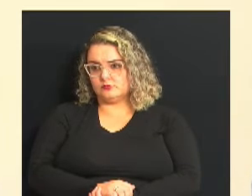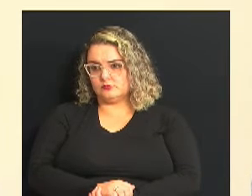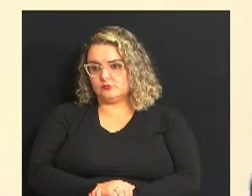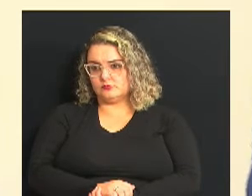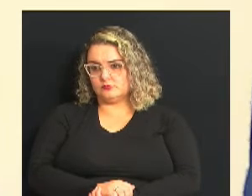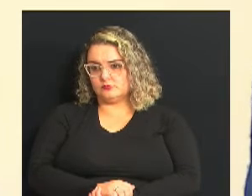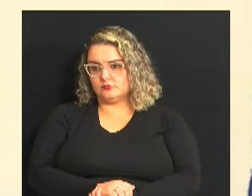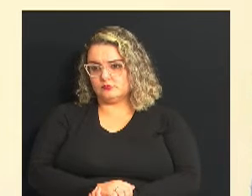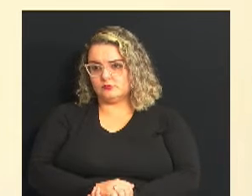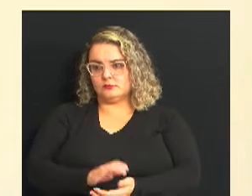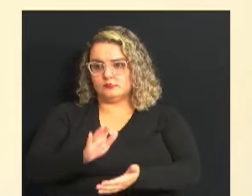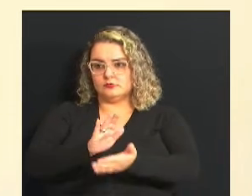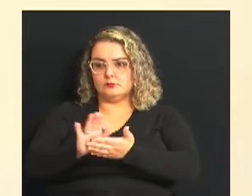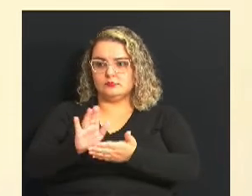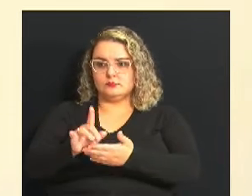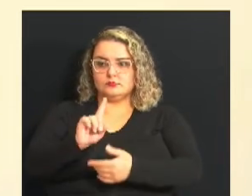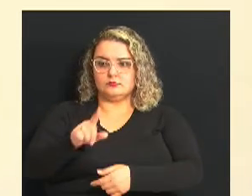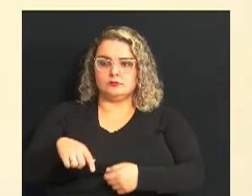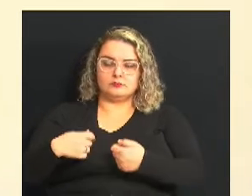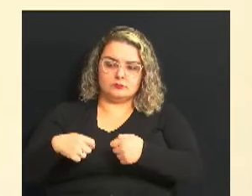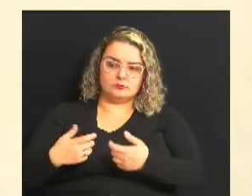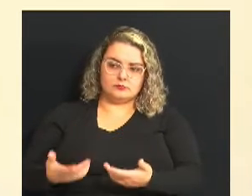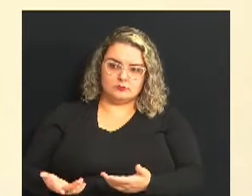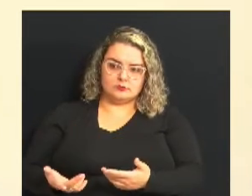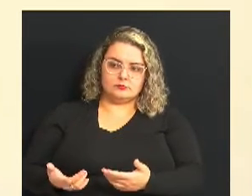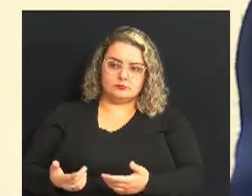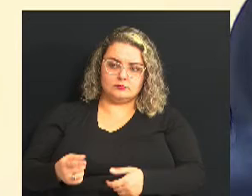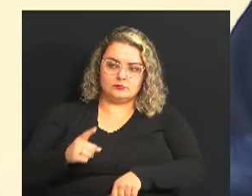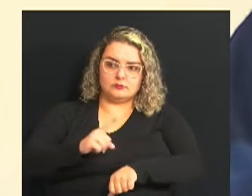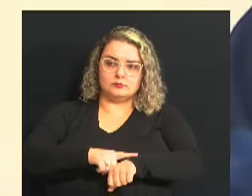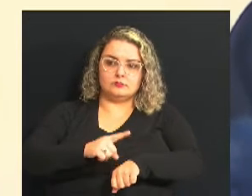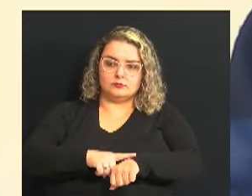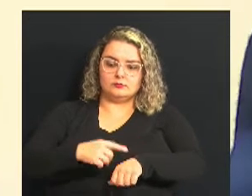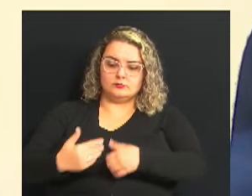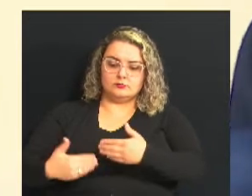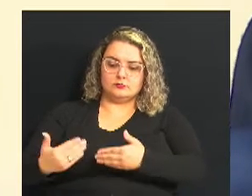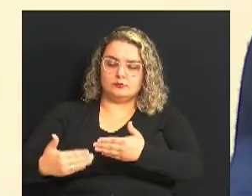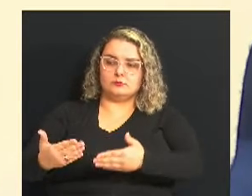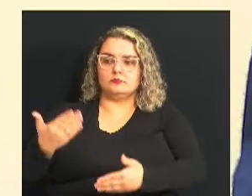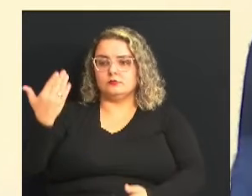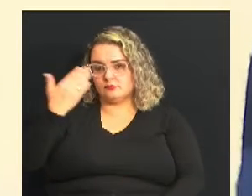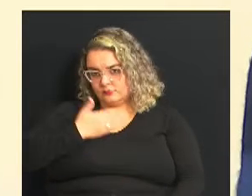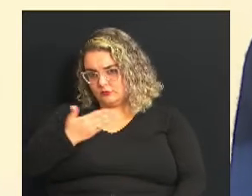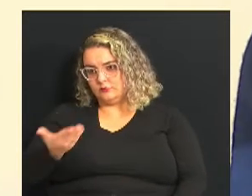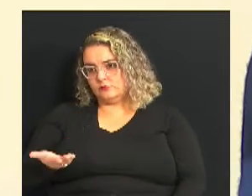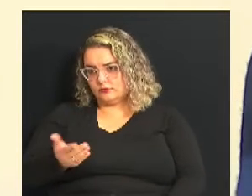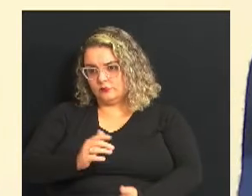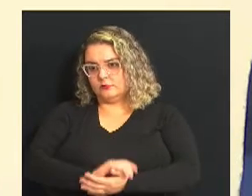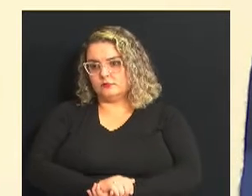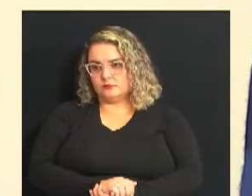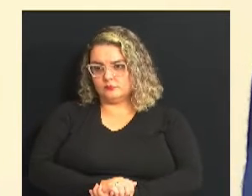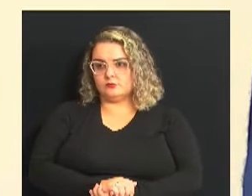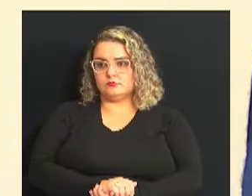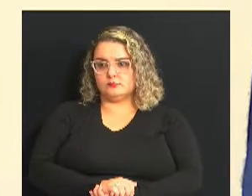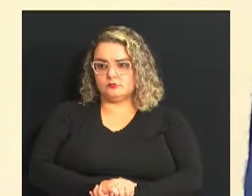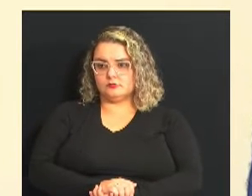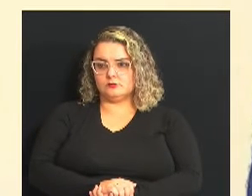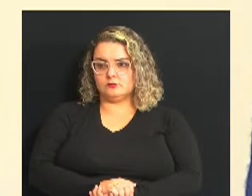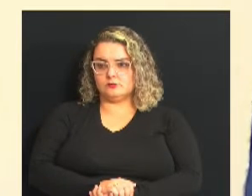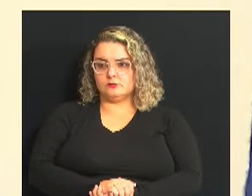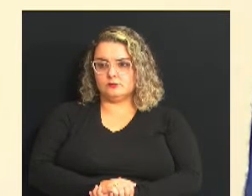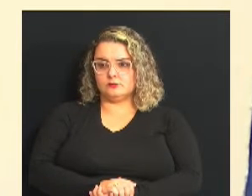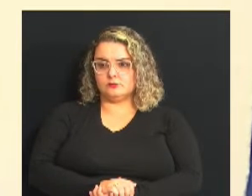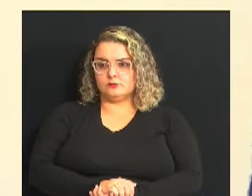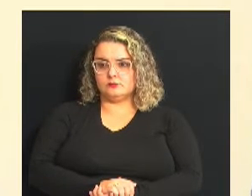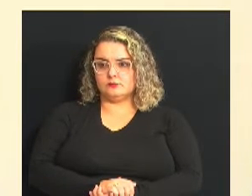o tempo já provou isso. Dando há tanto tempo, né? Isso, e a ferramenta não deixa nada a